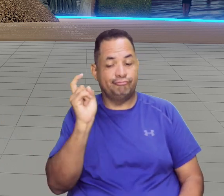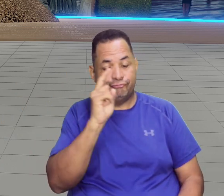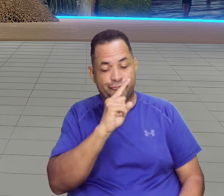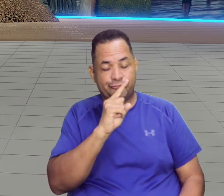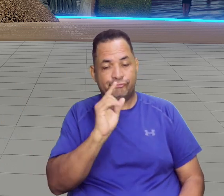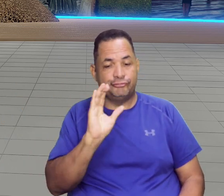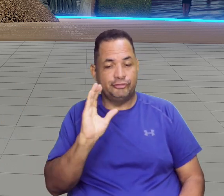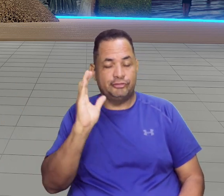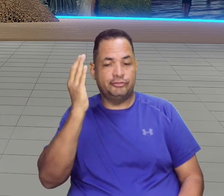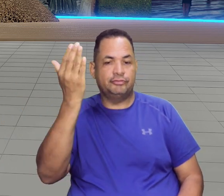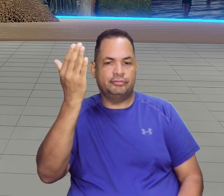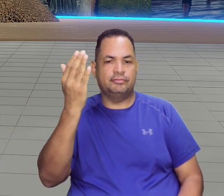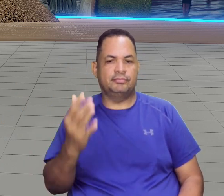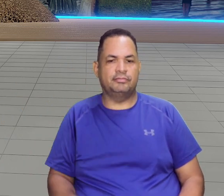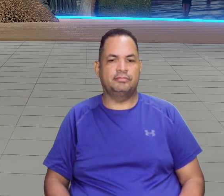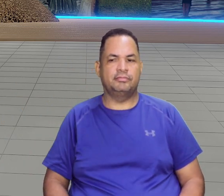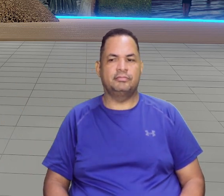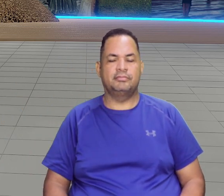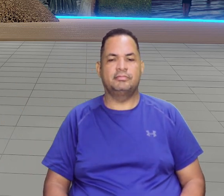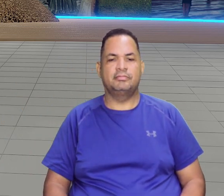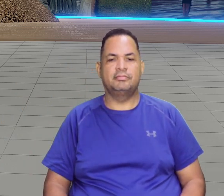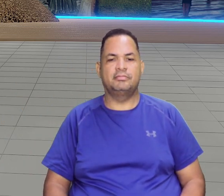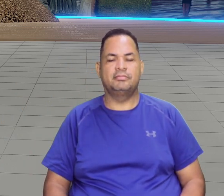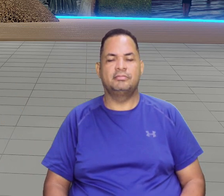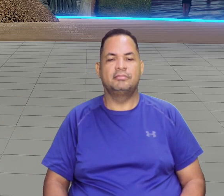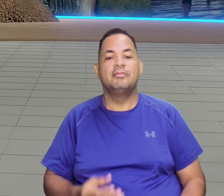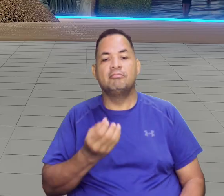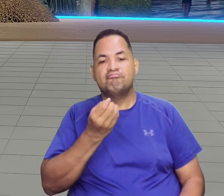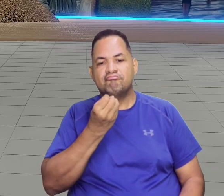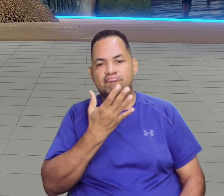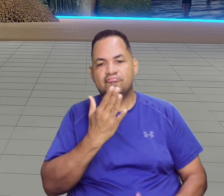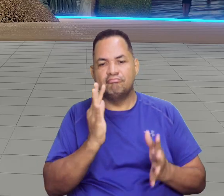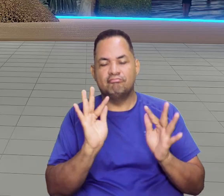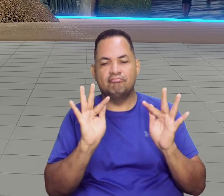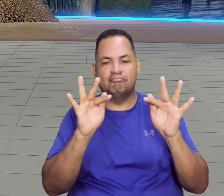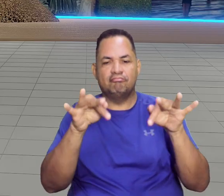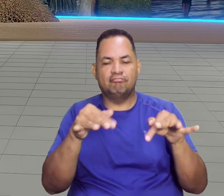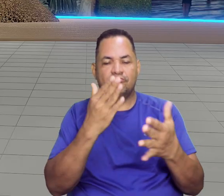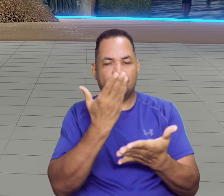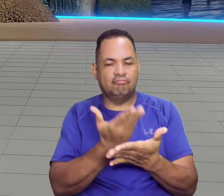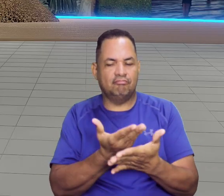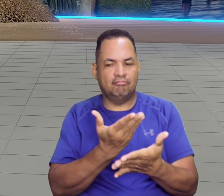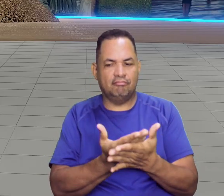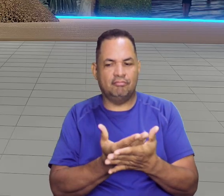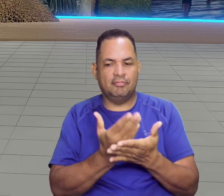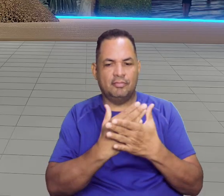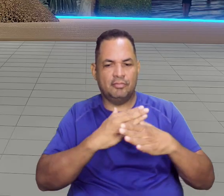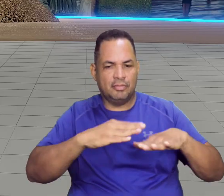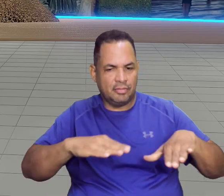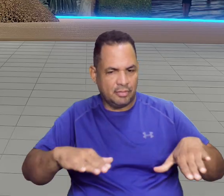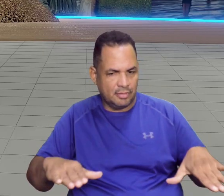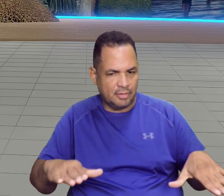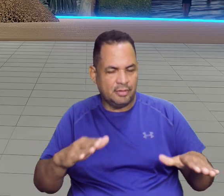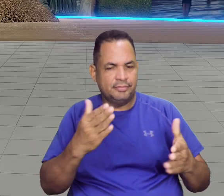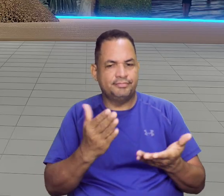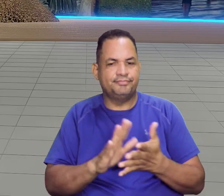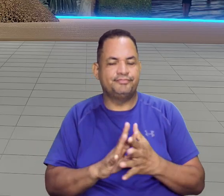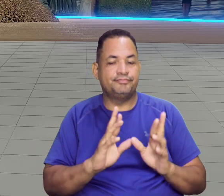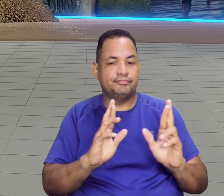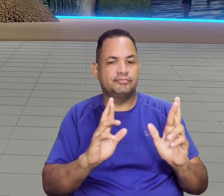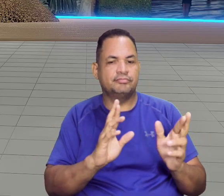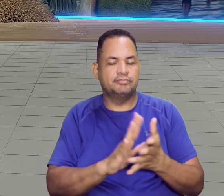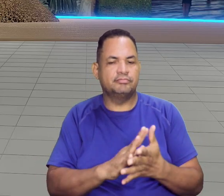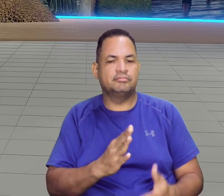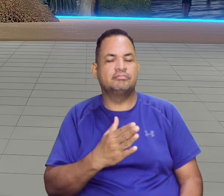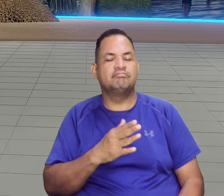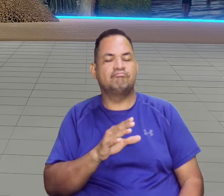resolvidos, pessoal. Ufa! Bom, terminamos, pessoal. A aula de hoje acabou, mas eu espero muito que você